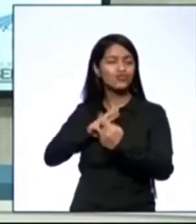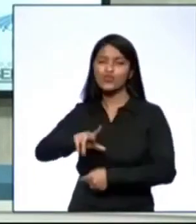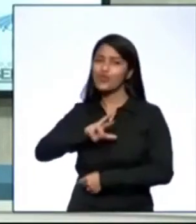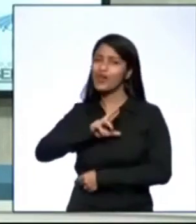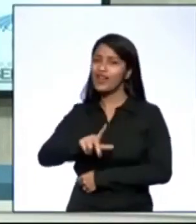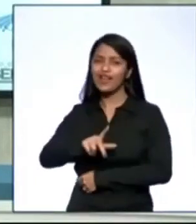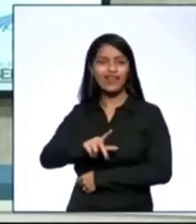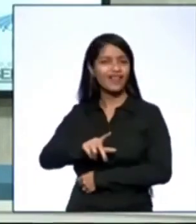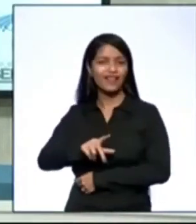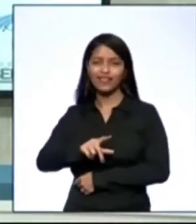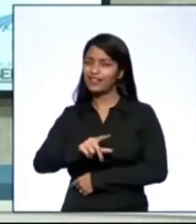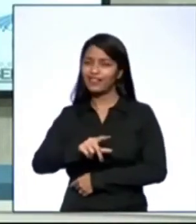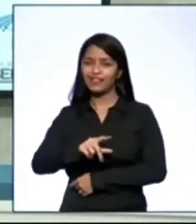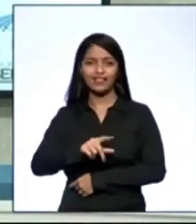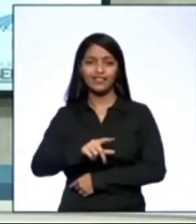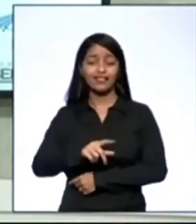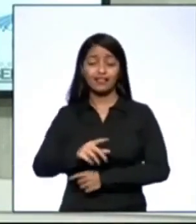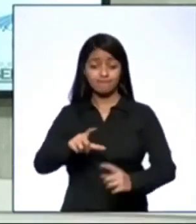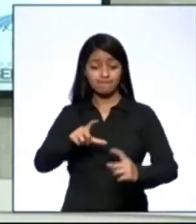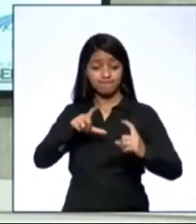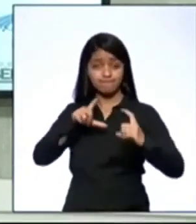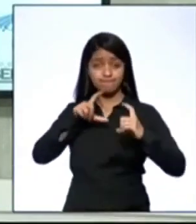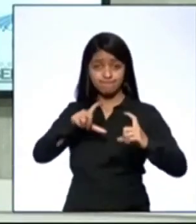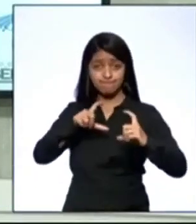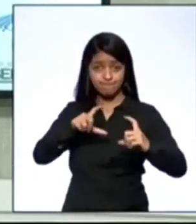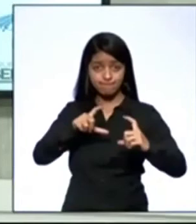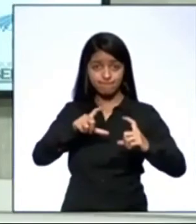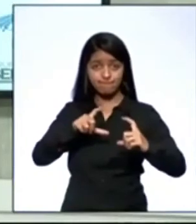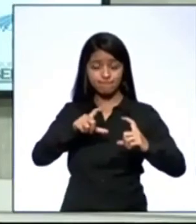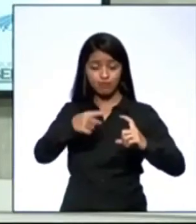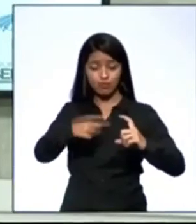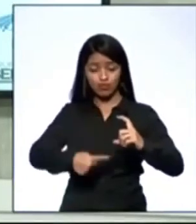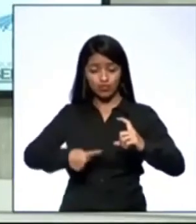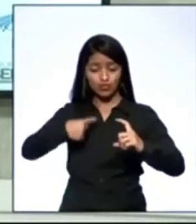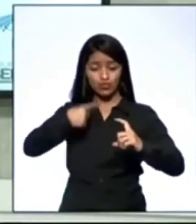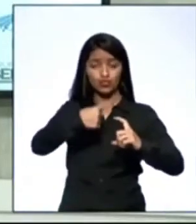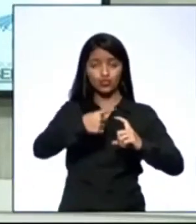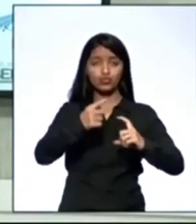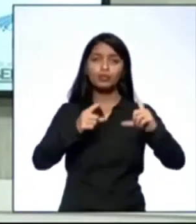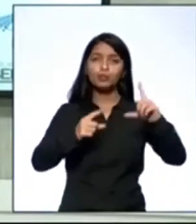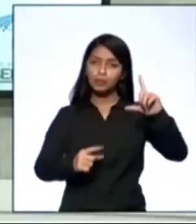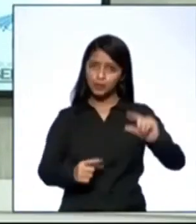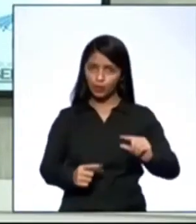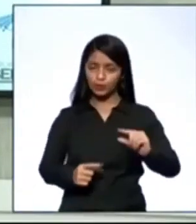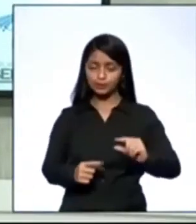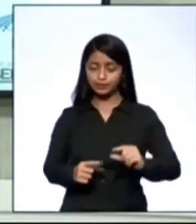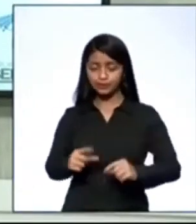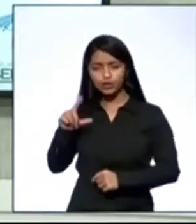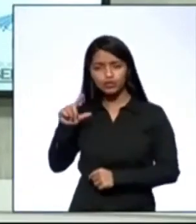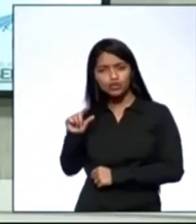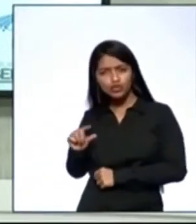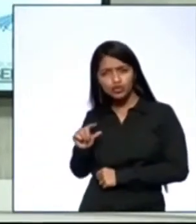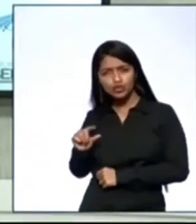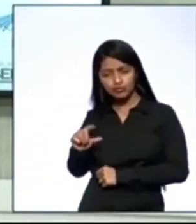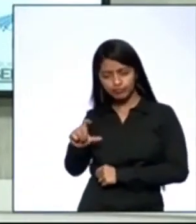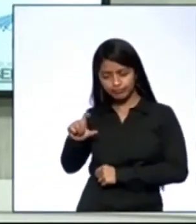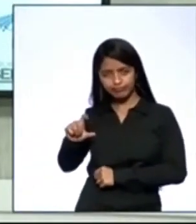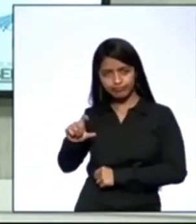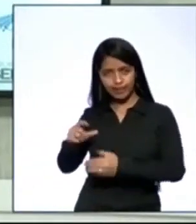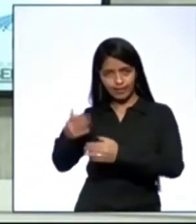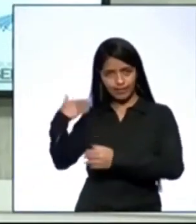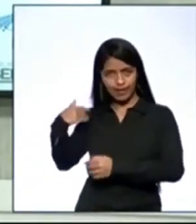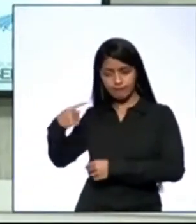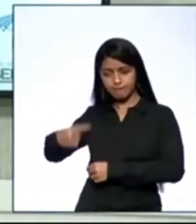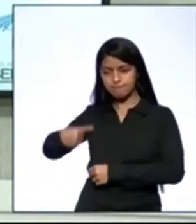engrenagens. A engrenagem maior sempre vai dar o menor número de voltas, né? A engrenagem menor, que é a catraca, vai